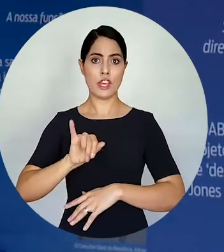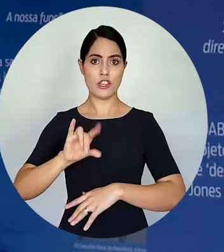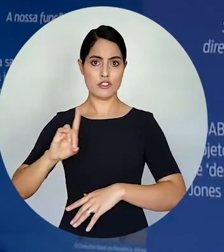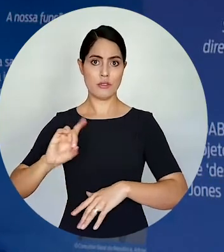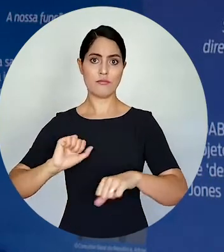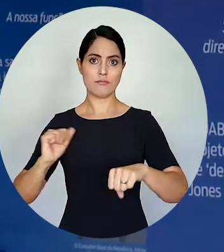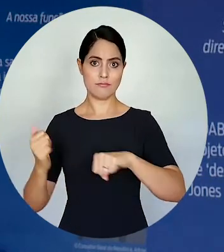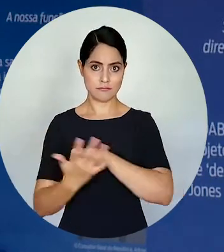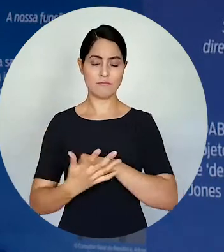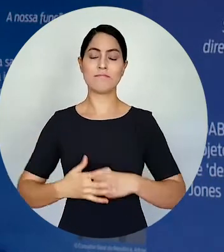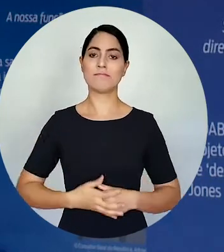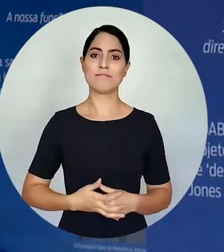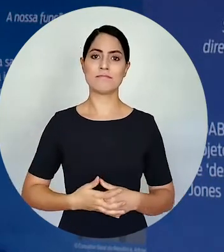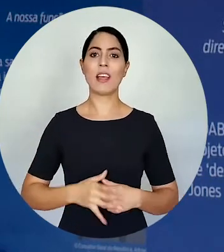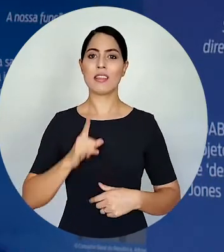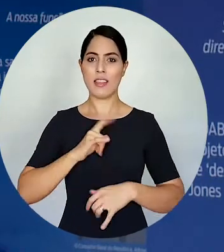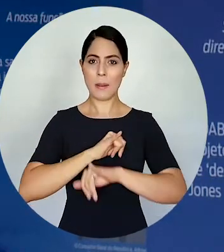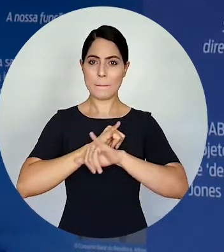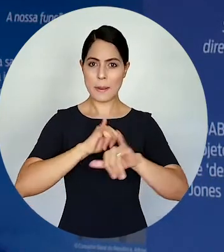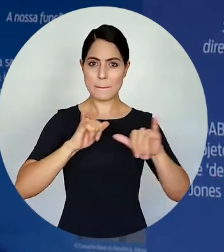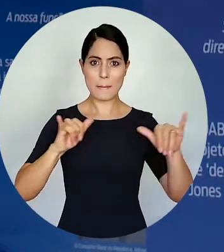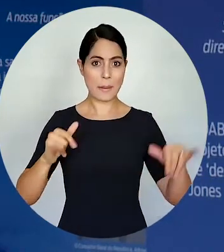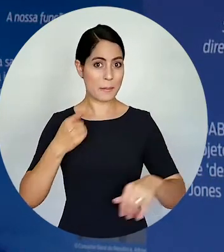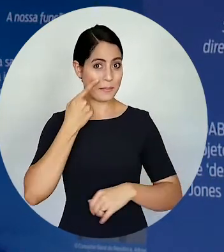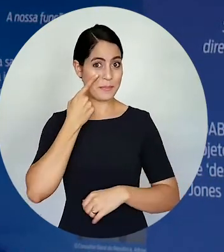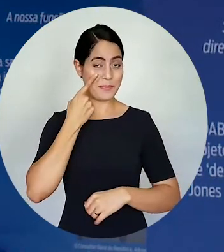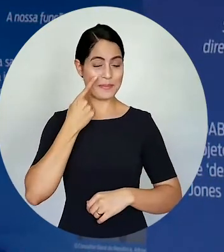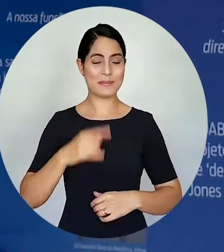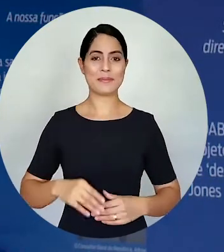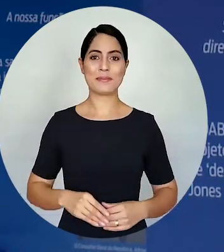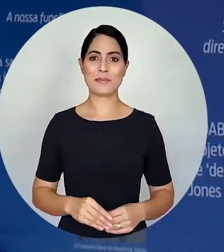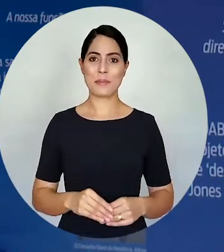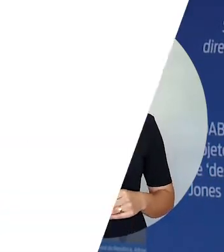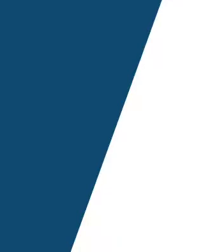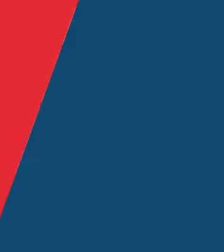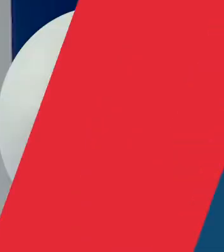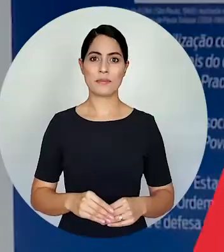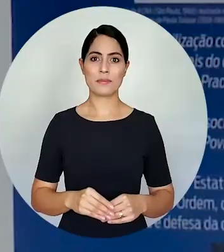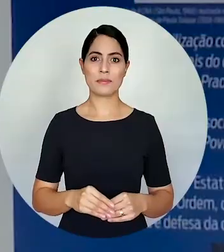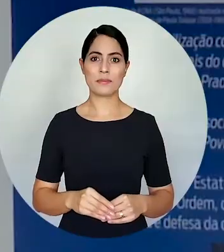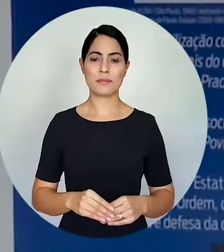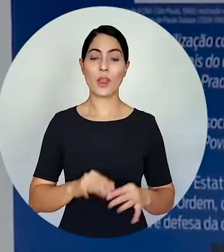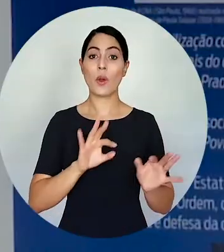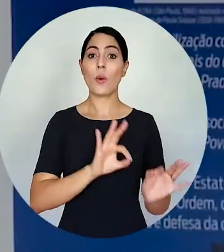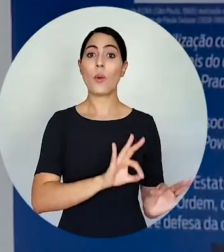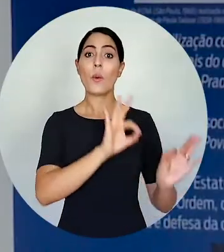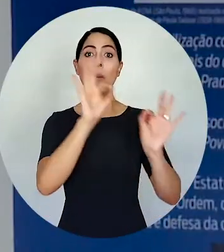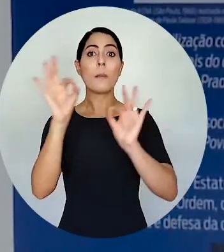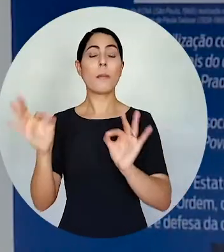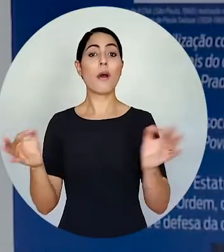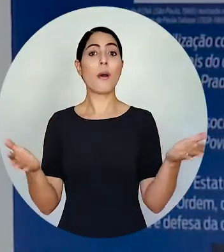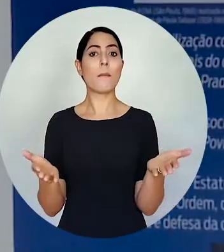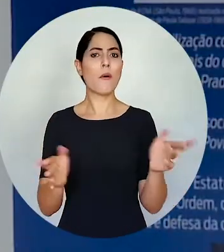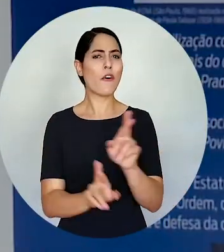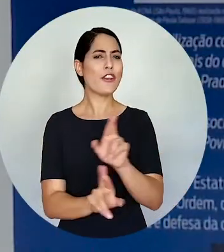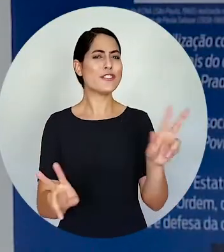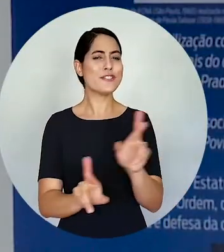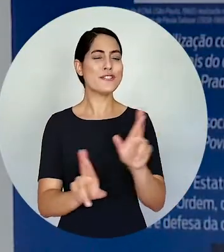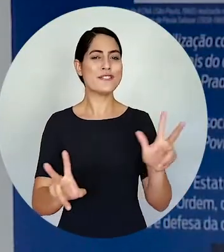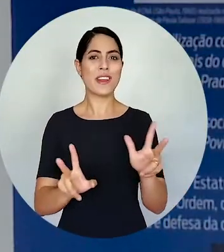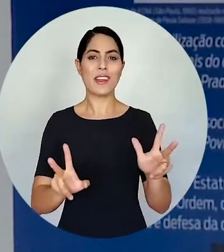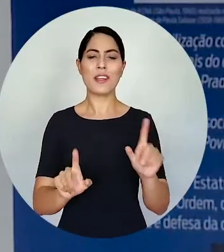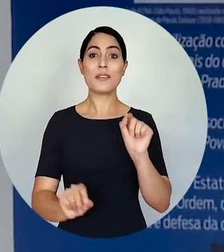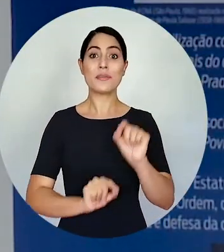Covid-19. Essas e outras notícias você confere agora. O programa de hoje começa diferente,